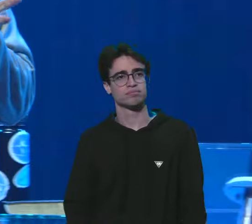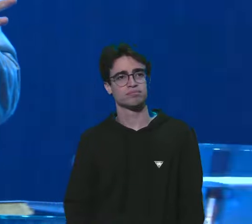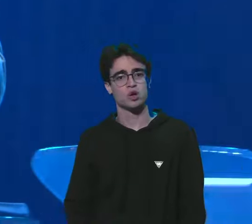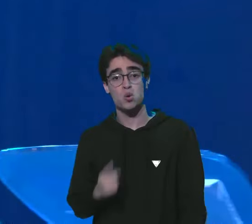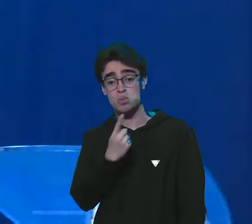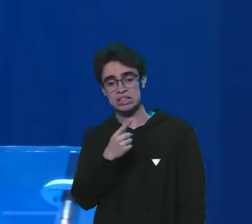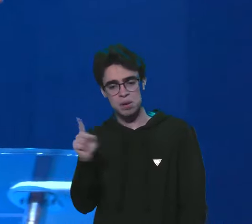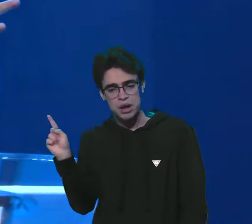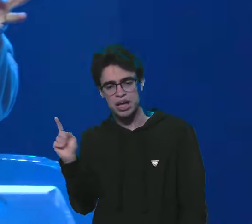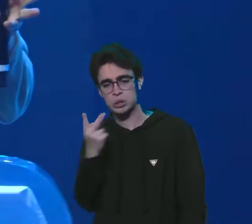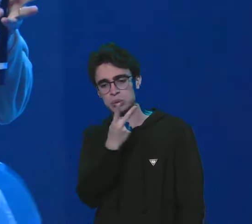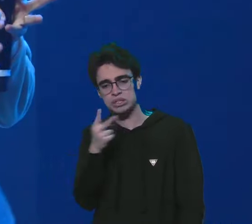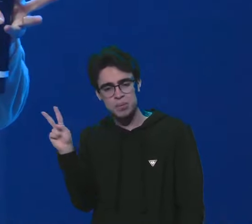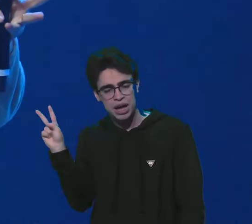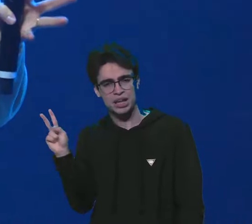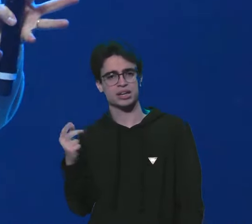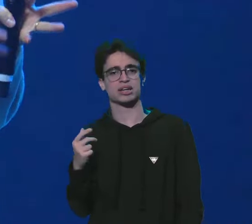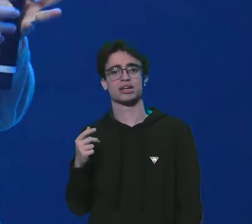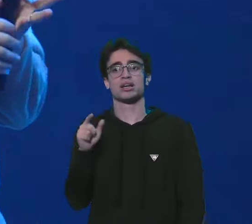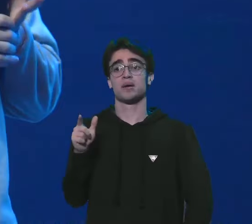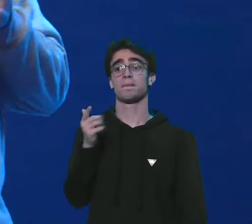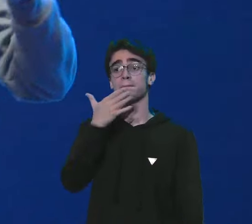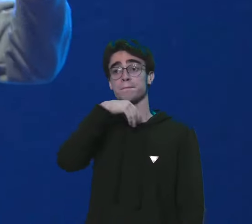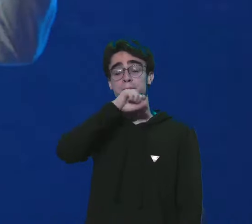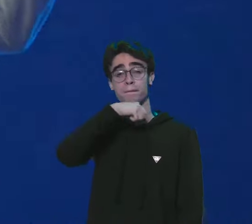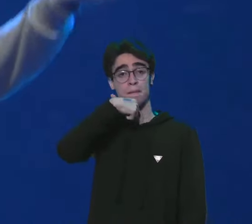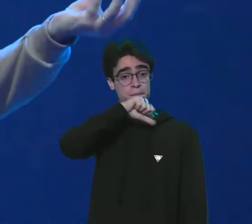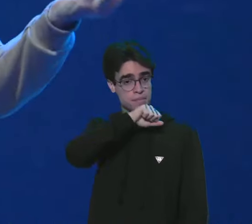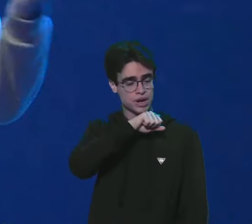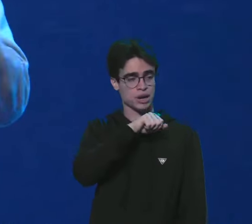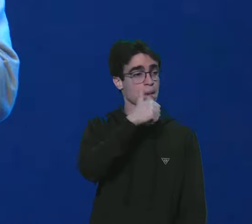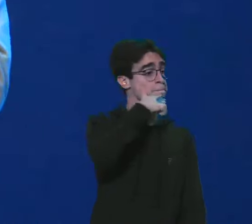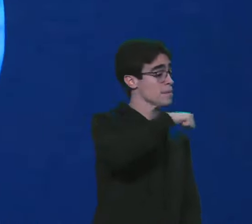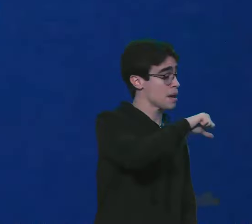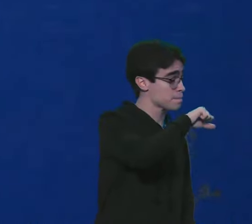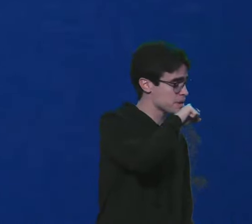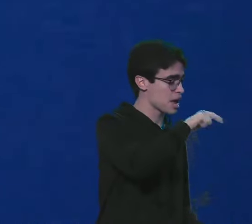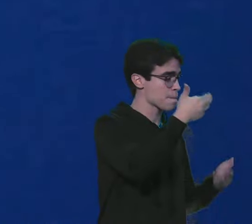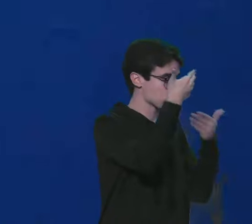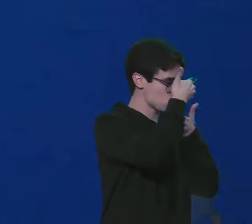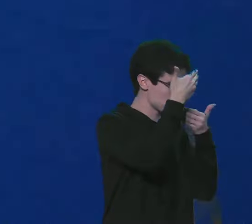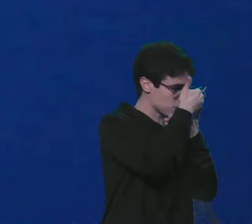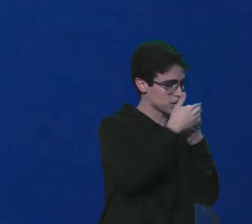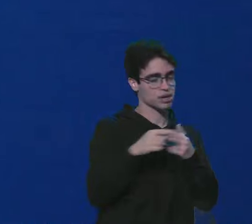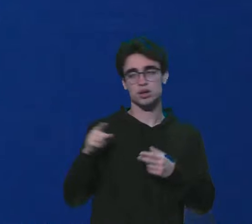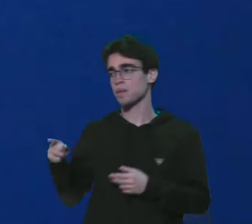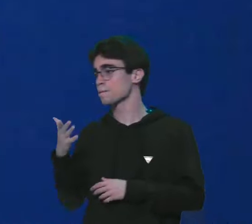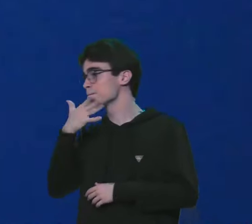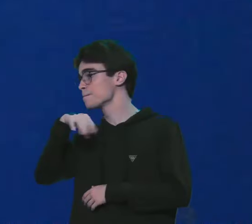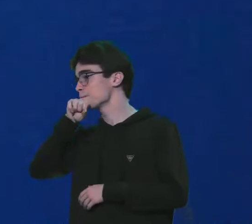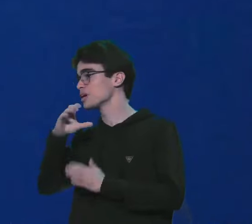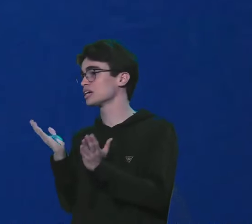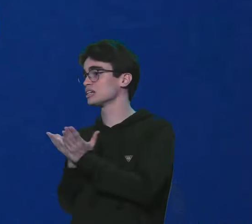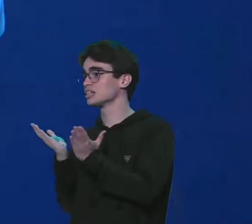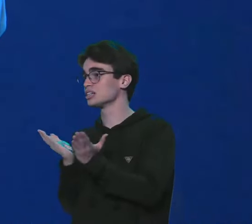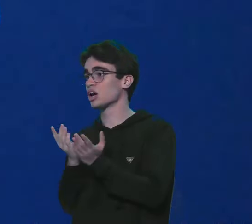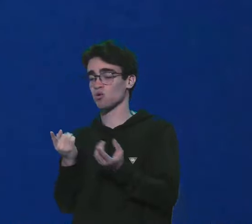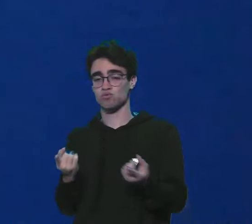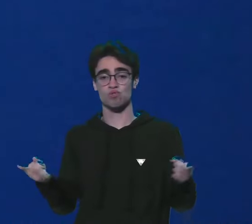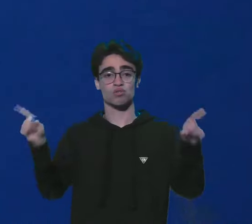Passou uma semana, duas semanas, meus pais, minha mãe muçulmana e meu pai cristão,